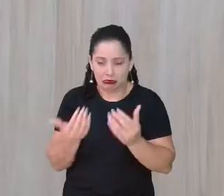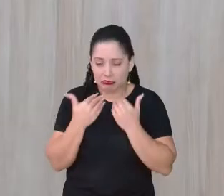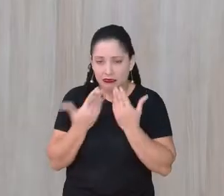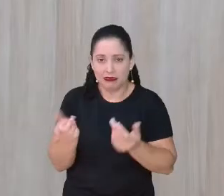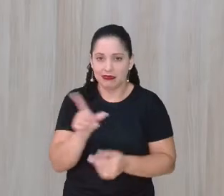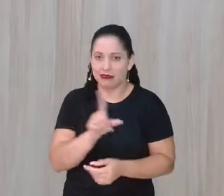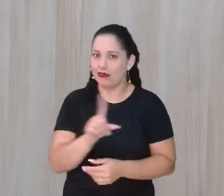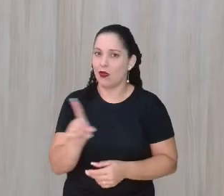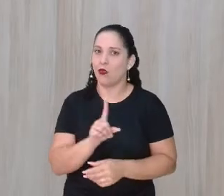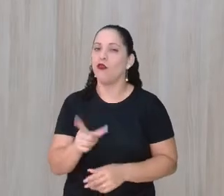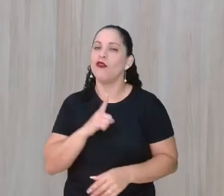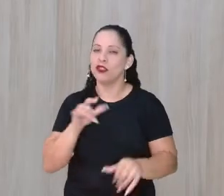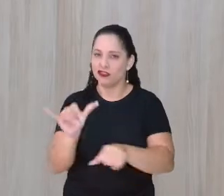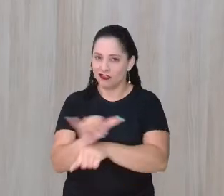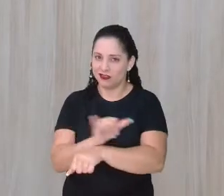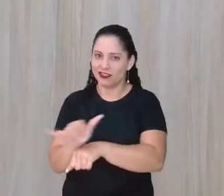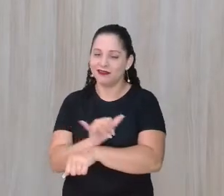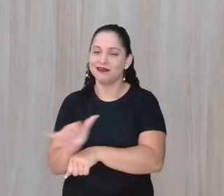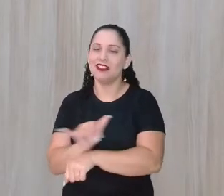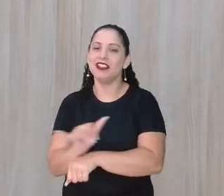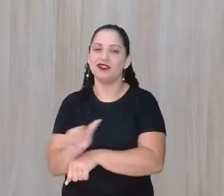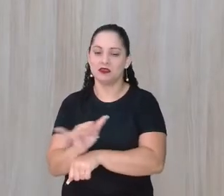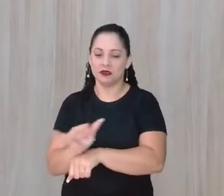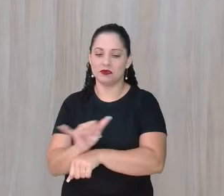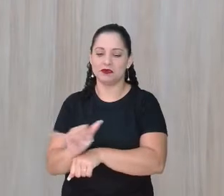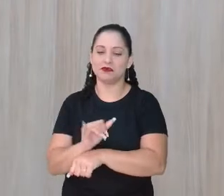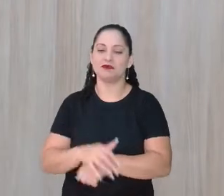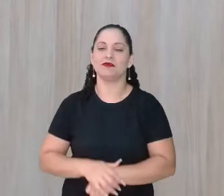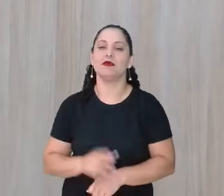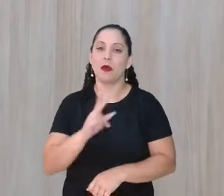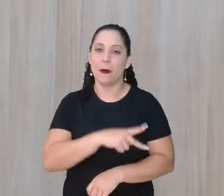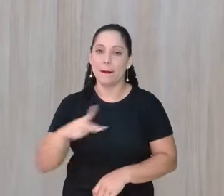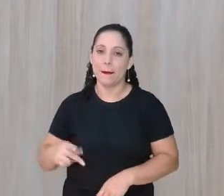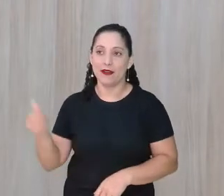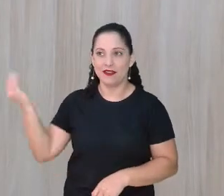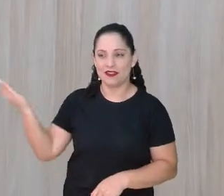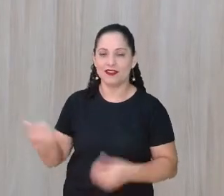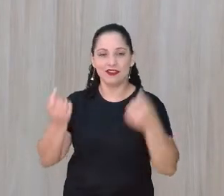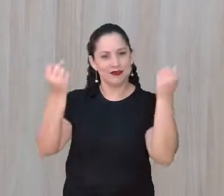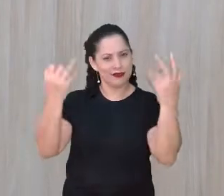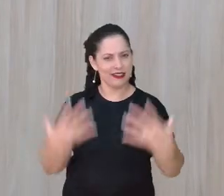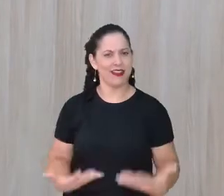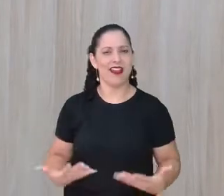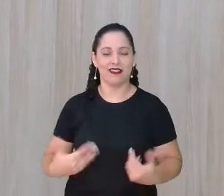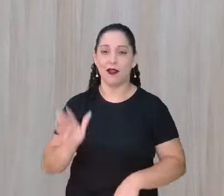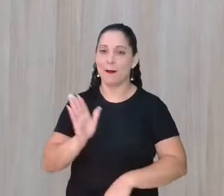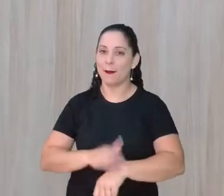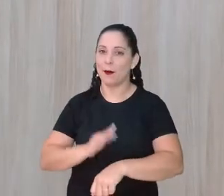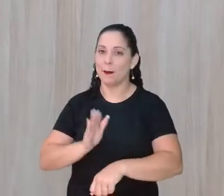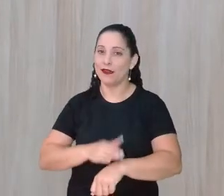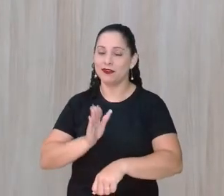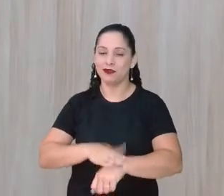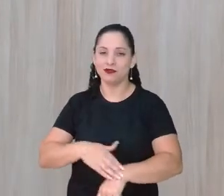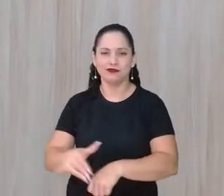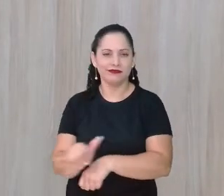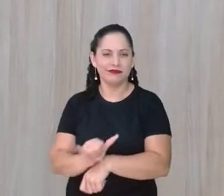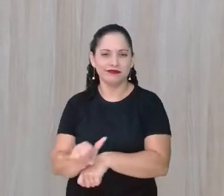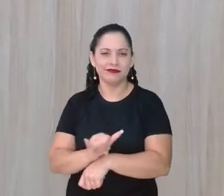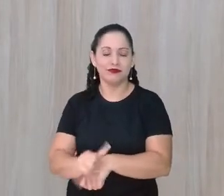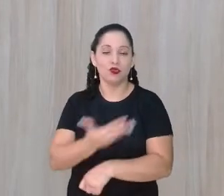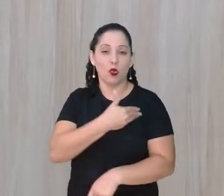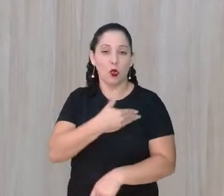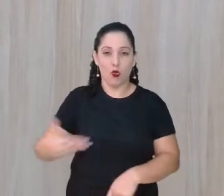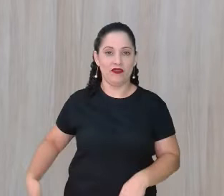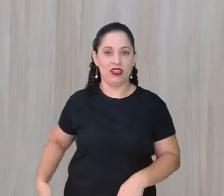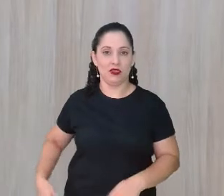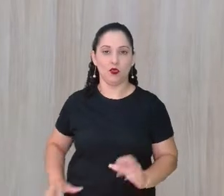Exatamente, né? Foi estratégico e aí, como o professor mesmo Luciano estava colocando, né? E esse momento era que o governo era de quem?